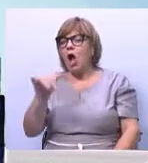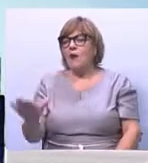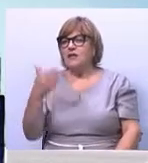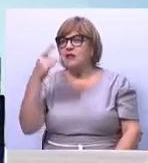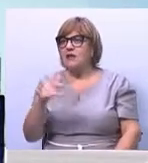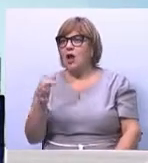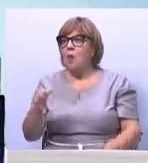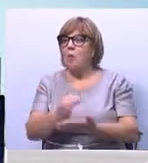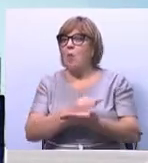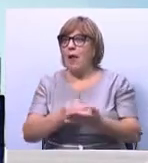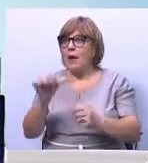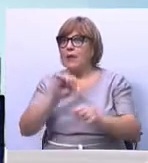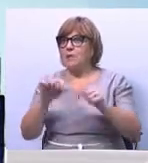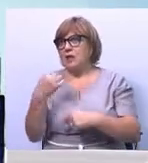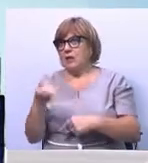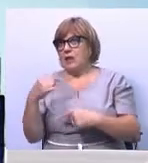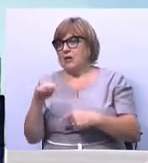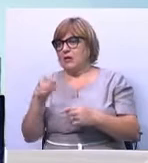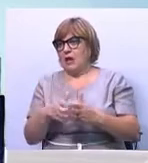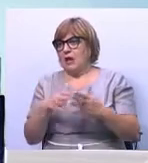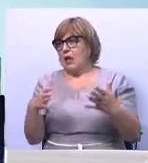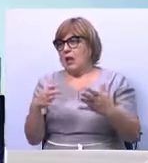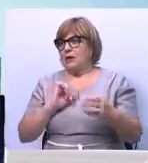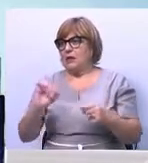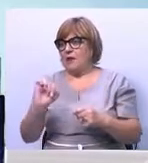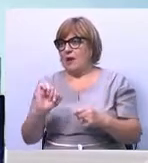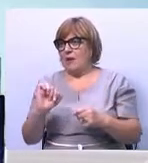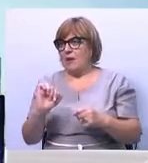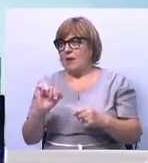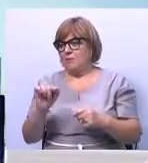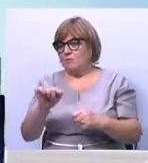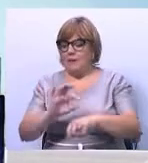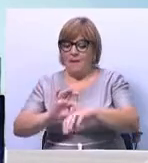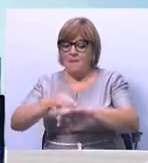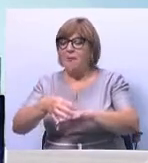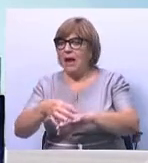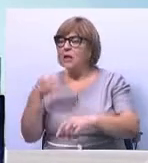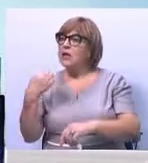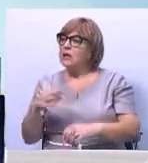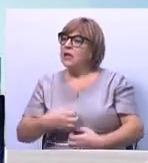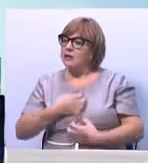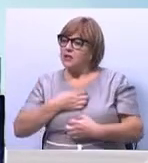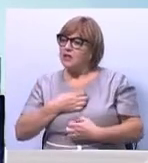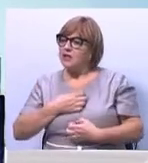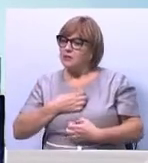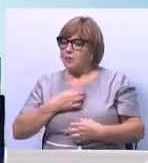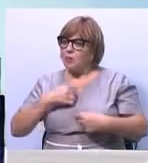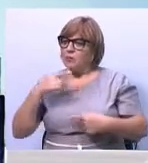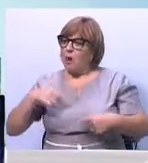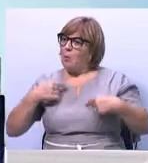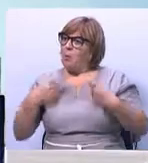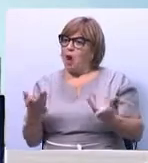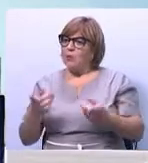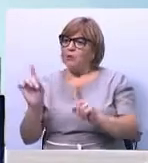estas moléculas químicas tinham, de facto, uma grande ação a nível, neste caso, da pele, que ele estava a sentir na primeira pessoa, que não